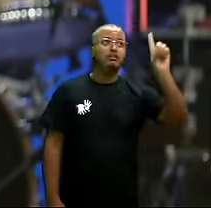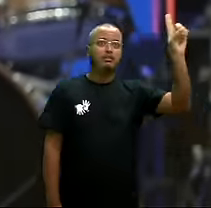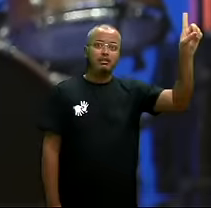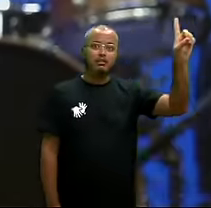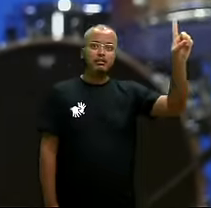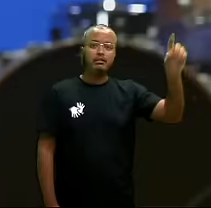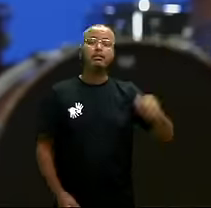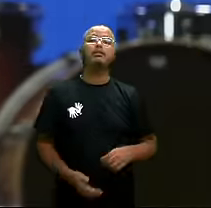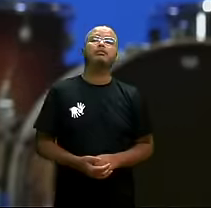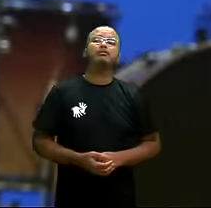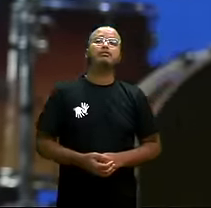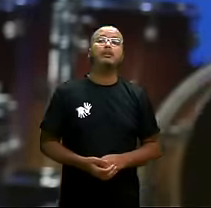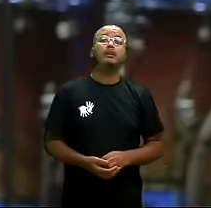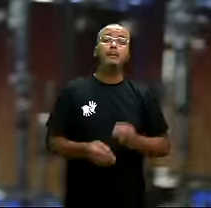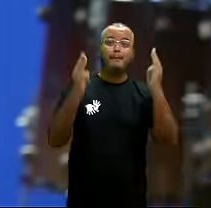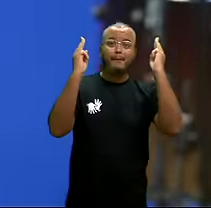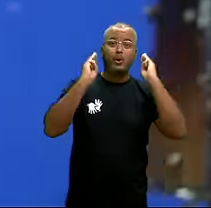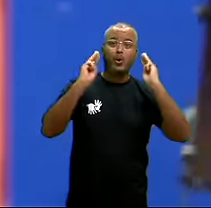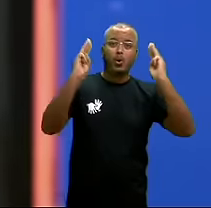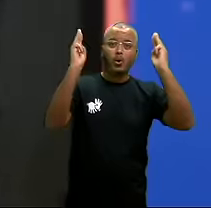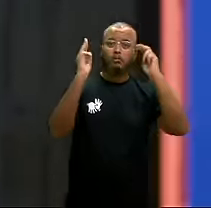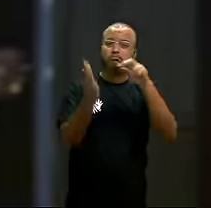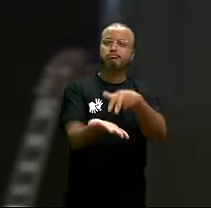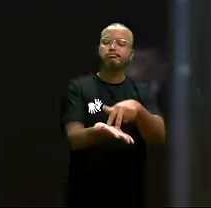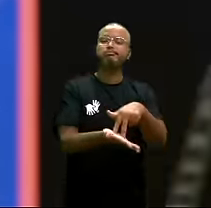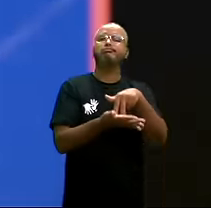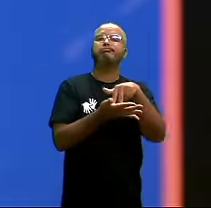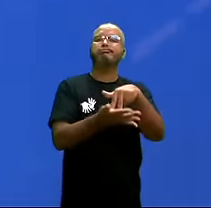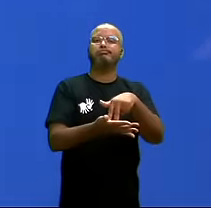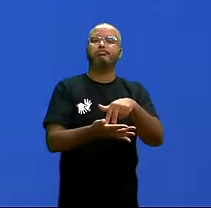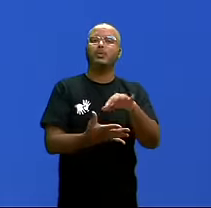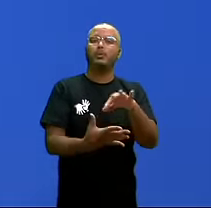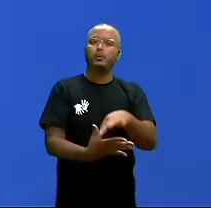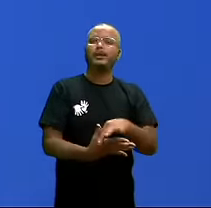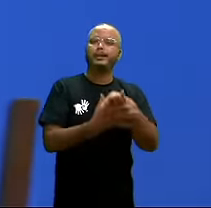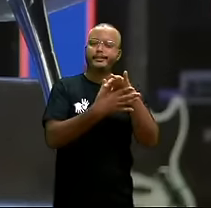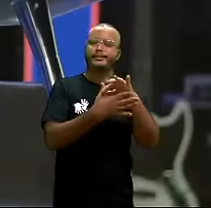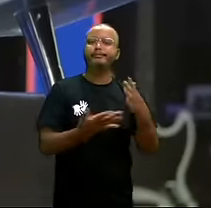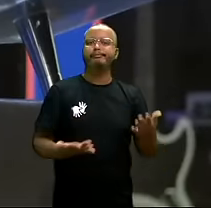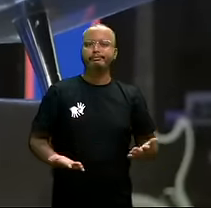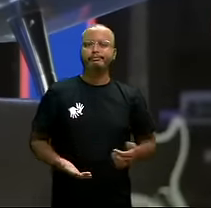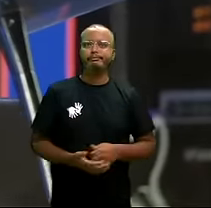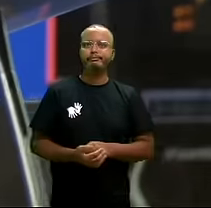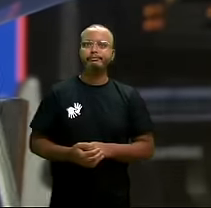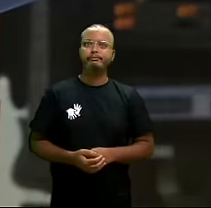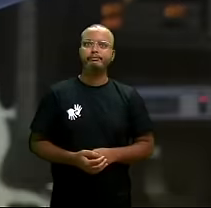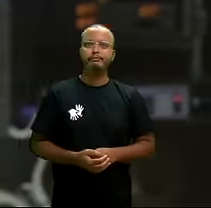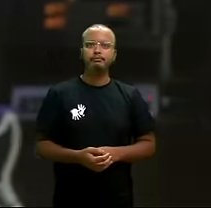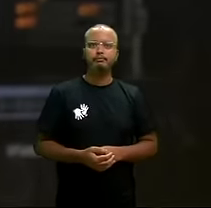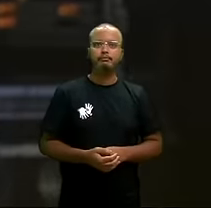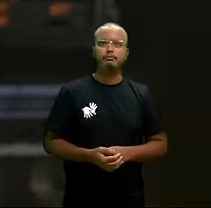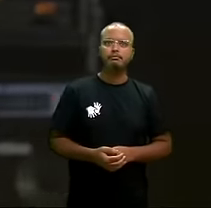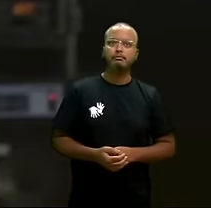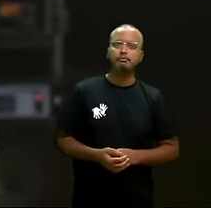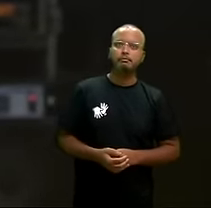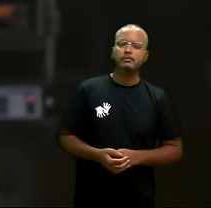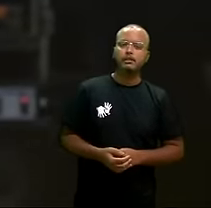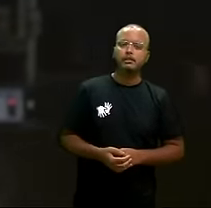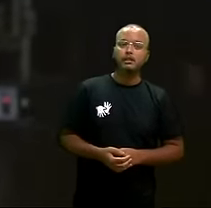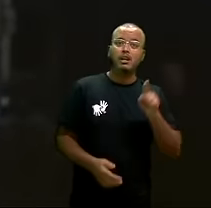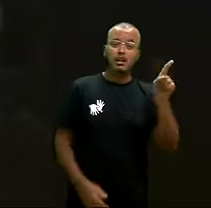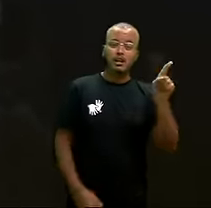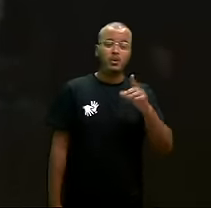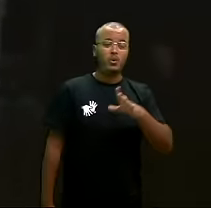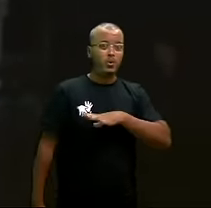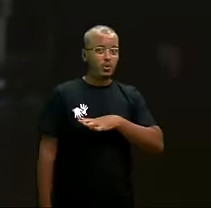Anderson, aquela ali, mas era gago. Um líder gago. Eu nunca vi um homem tão corajoso, tão